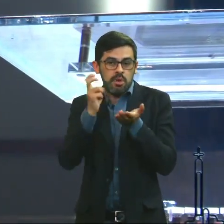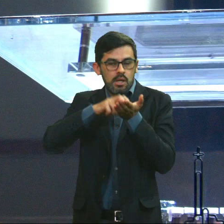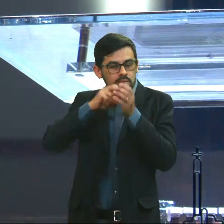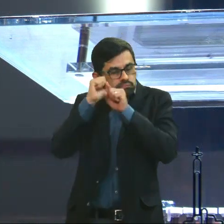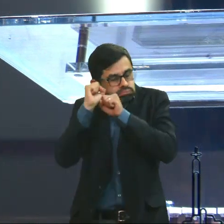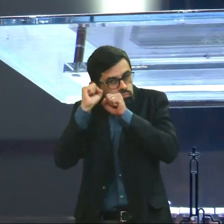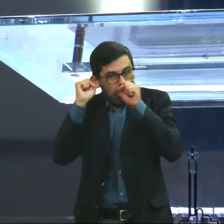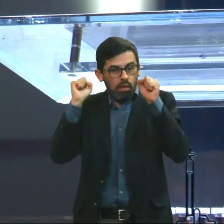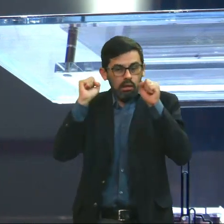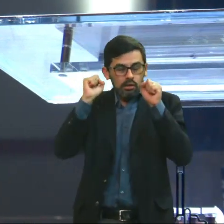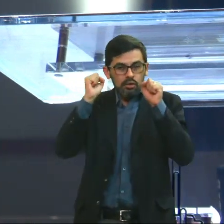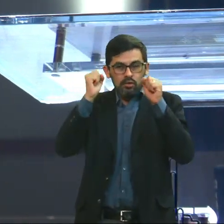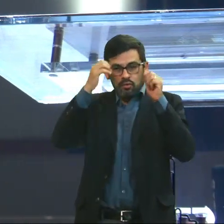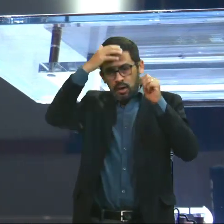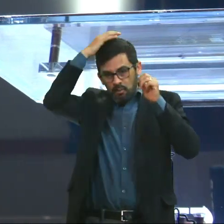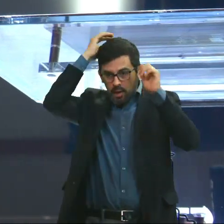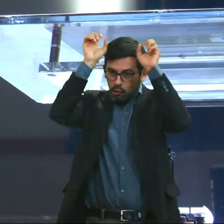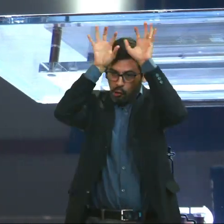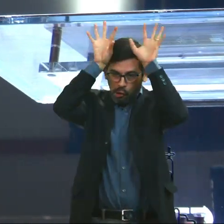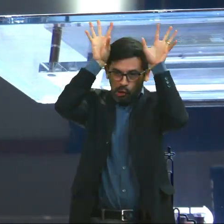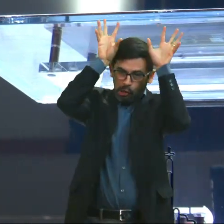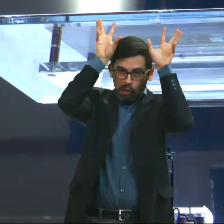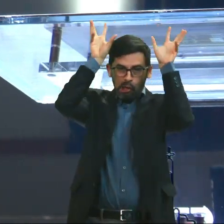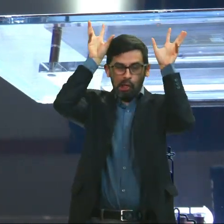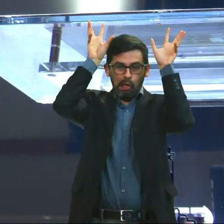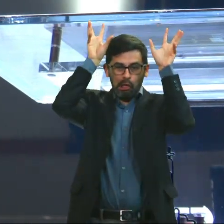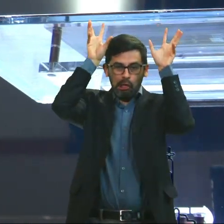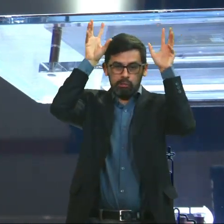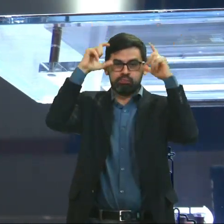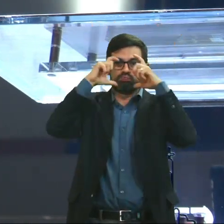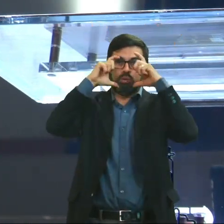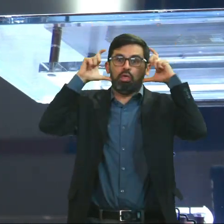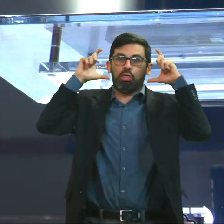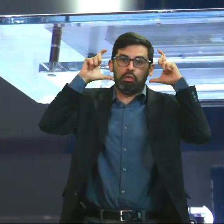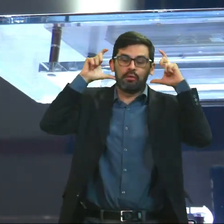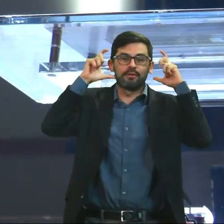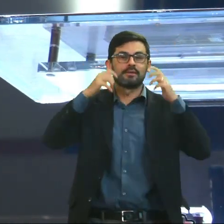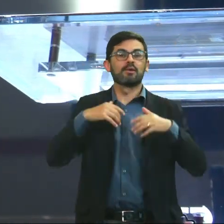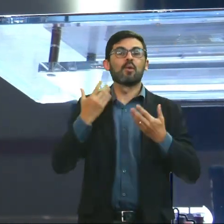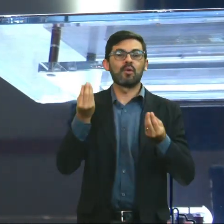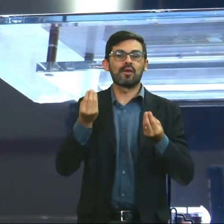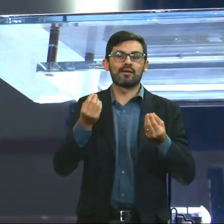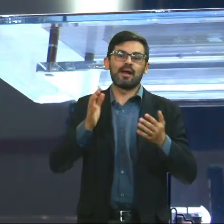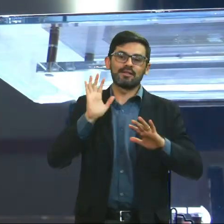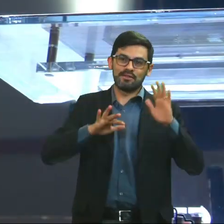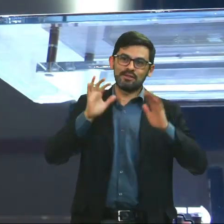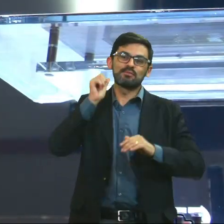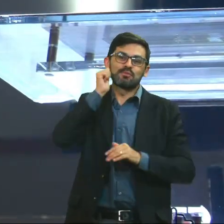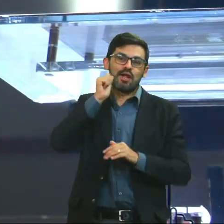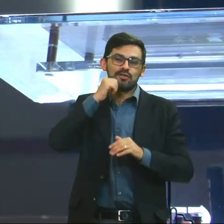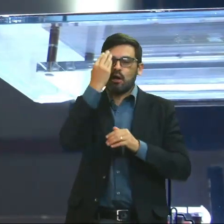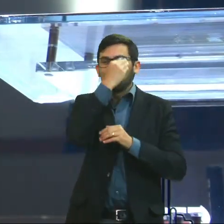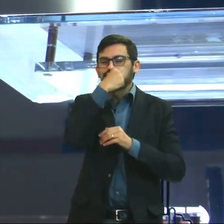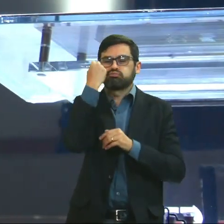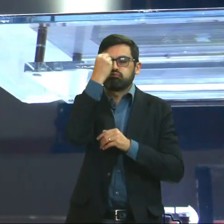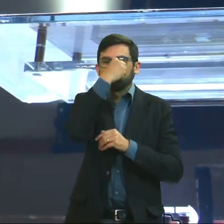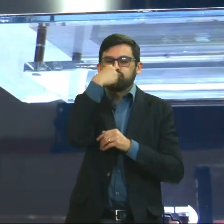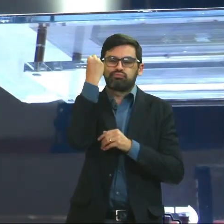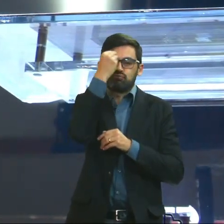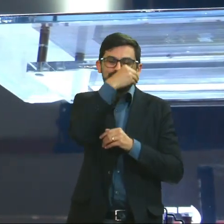torto, assim, todo desarrumado, a cara inchada, né? Tem mulher que já acorda maquiada,